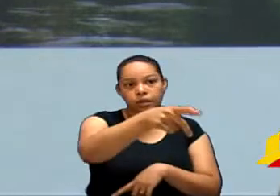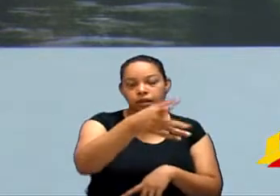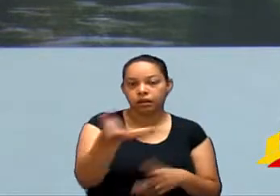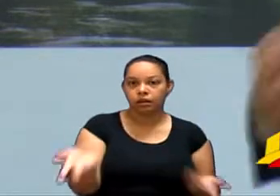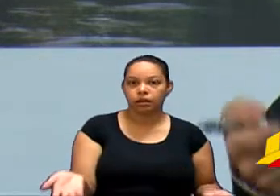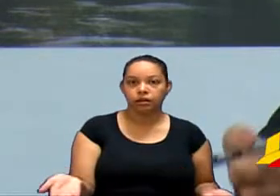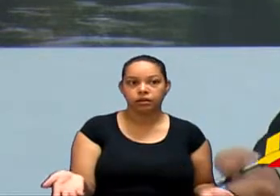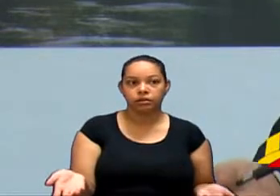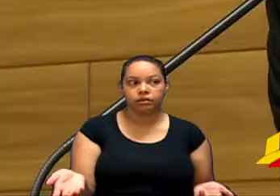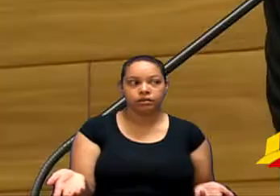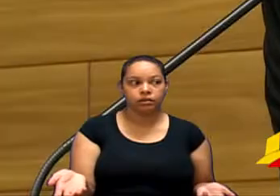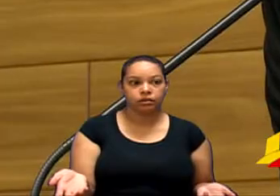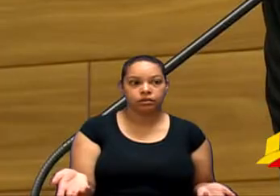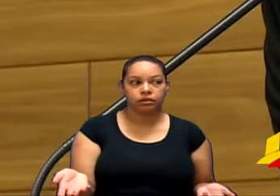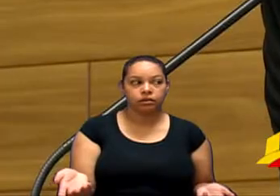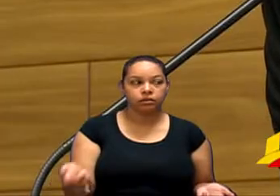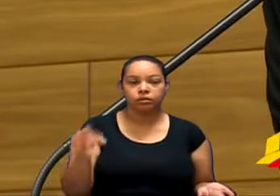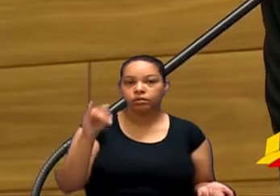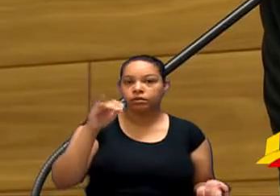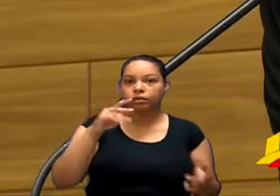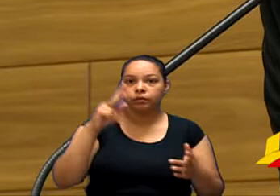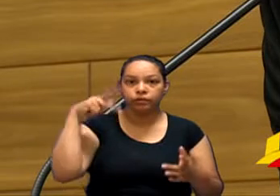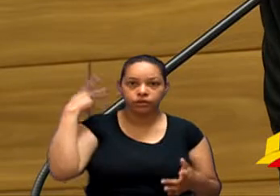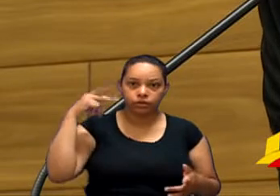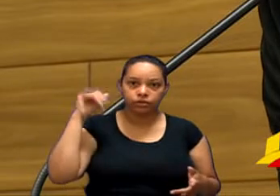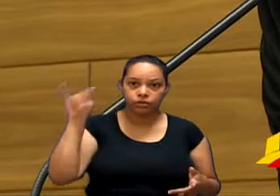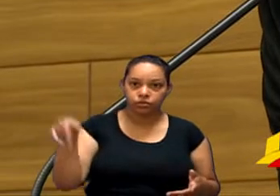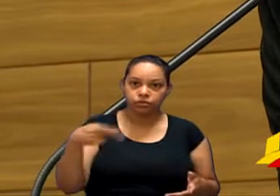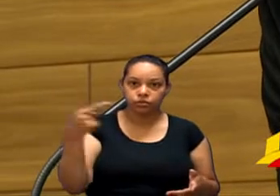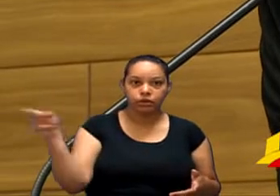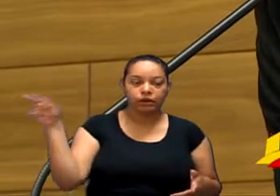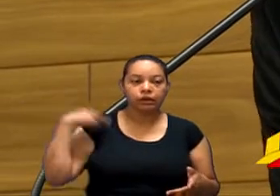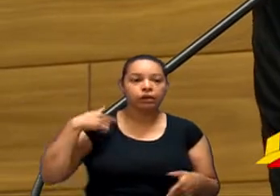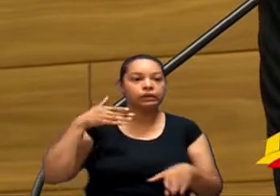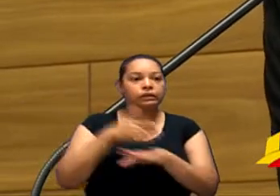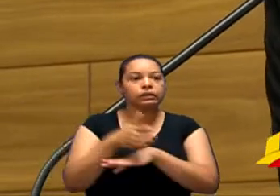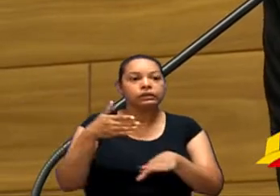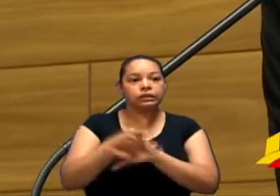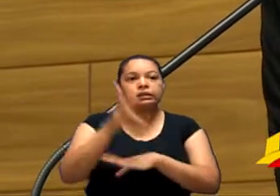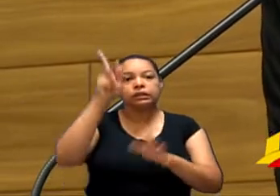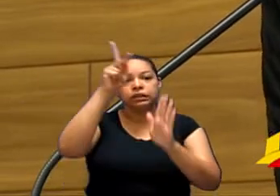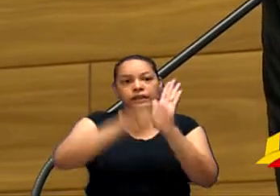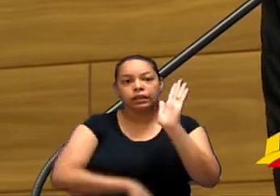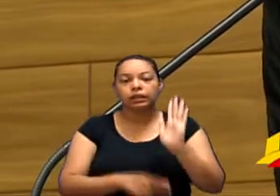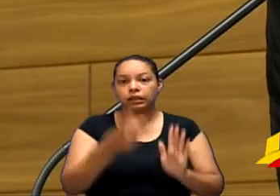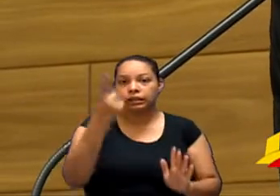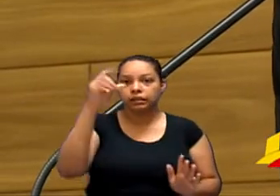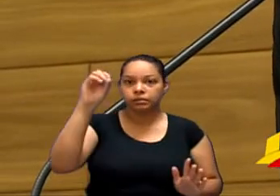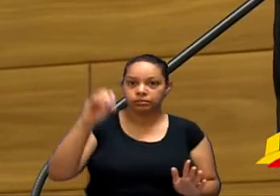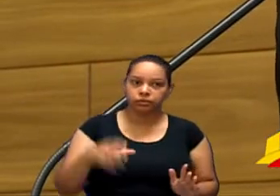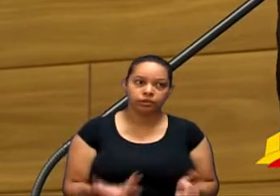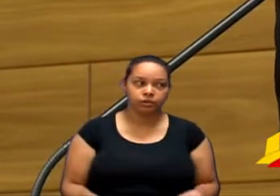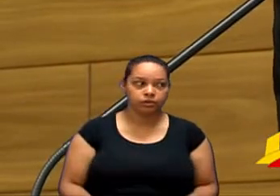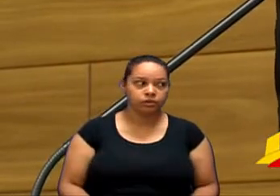vezes porque o João também tá com uns 10 projetos lá e tá debruçado sobre isso também